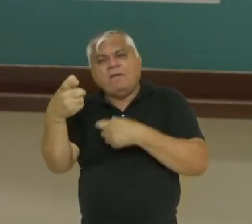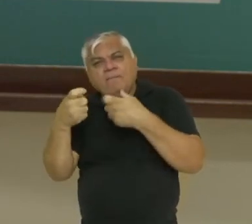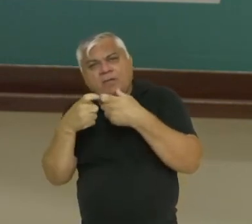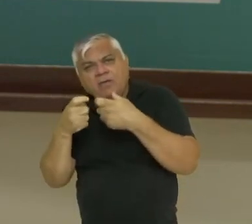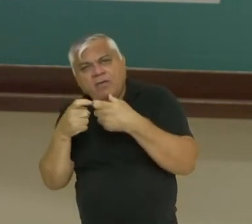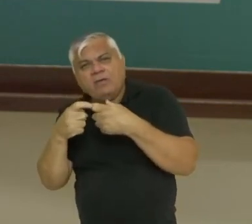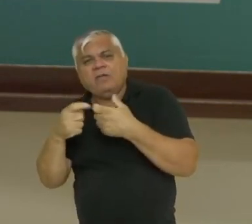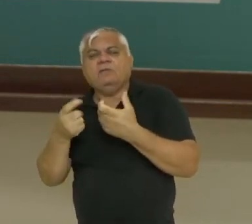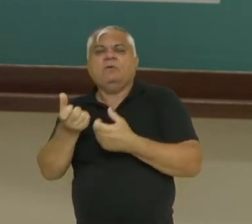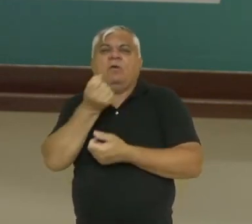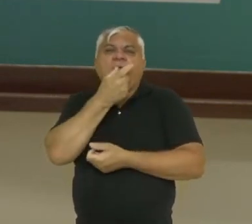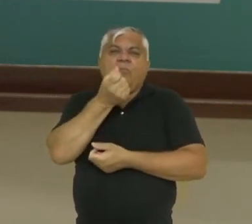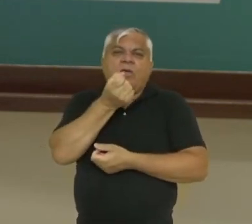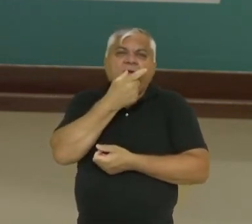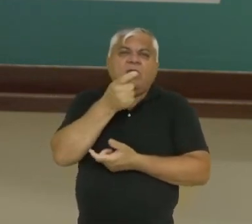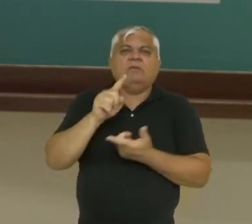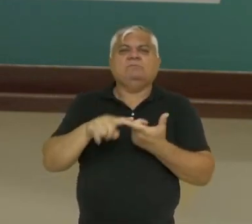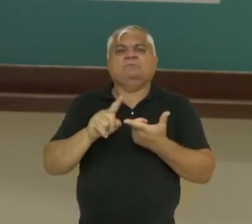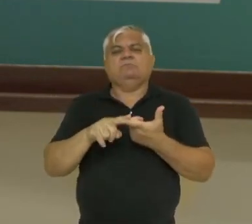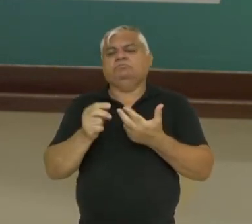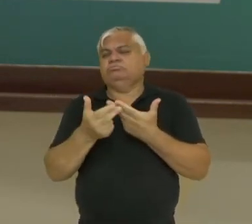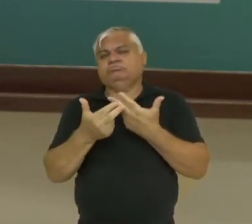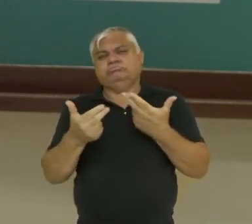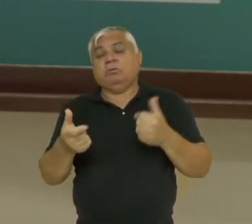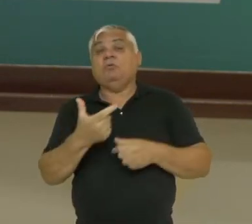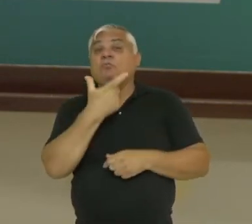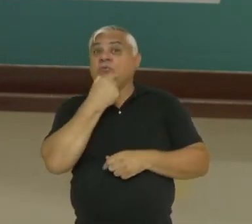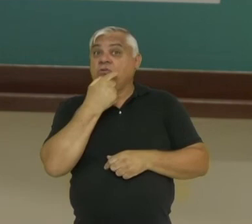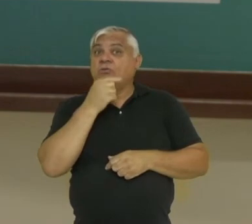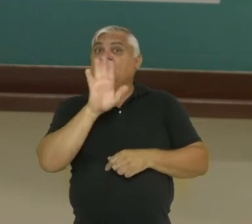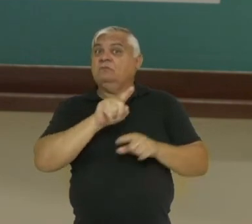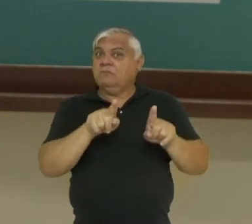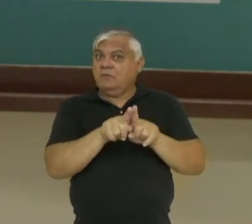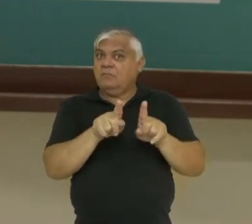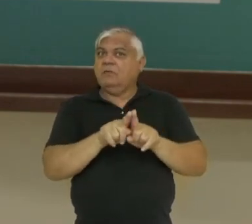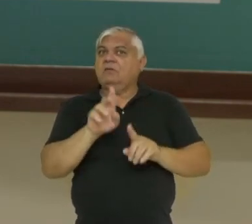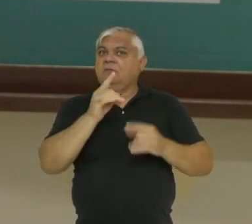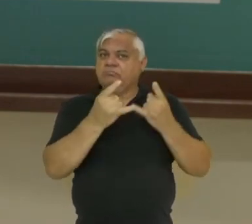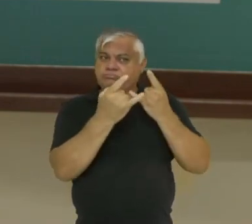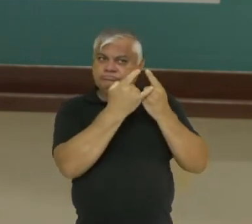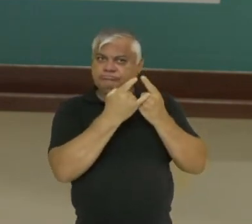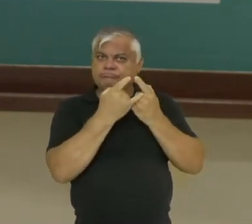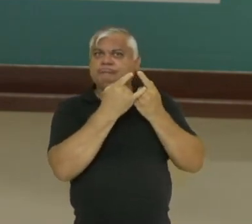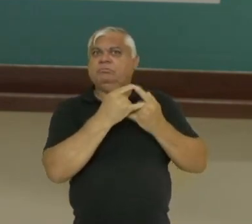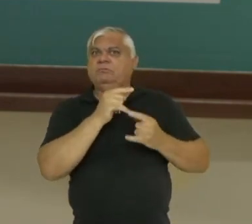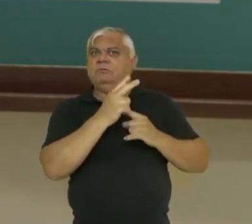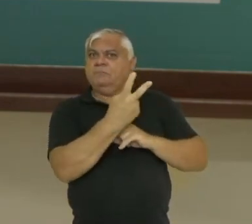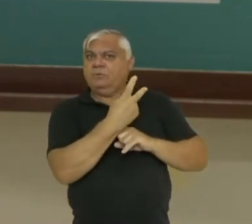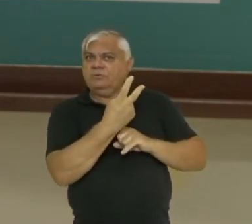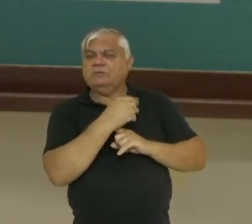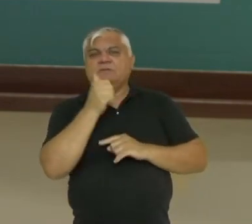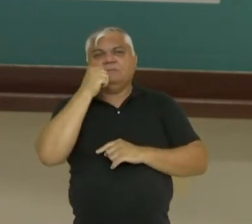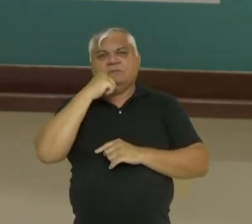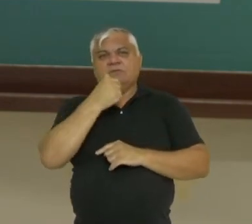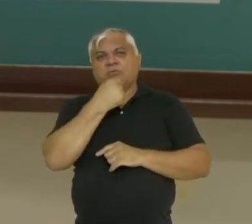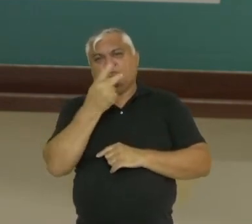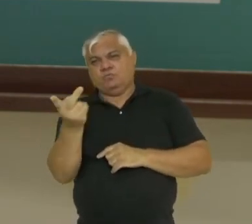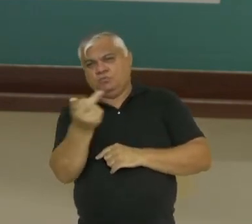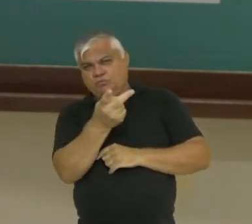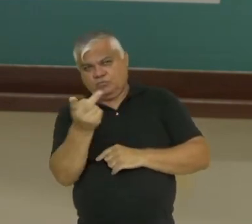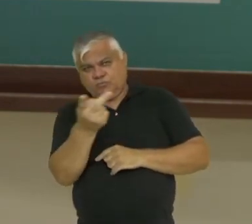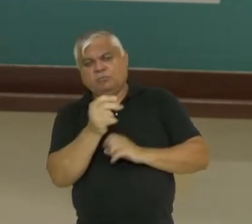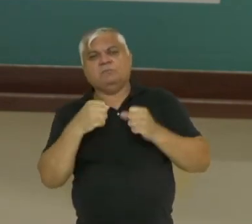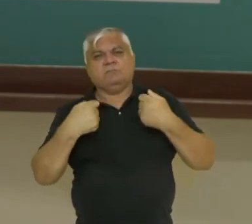médico, tomar remédio, né? E meninos aí, cuidado, né? Se protejam, né? Tanto os meninos quanto as meninas estejam